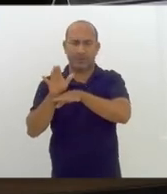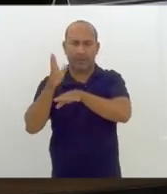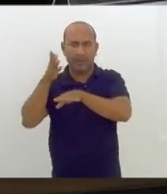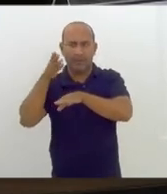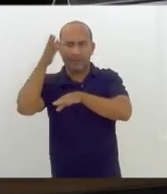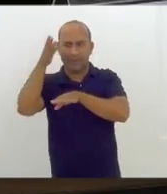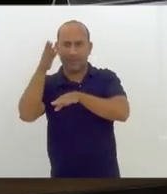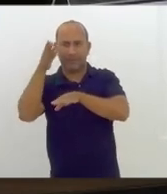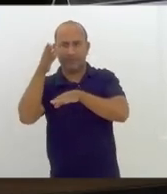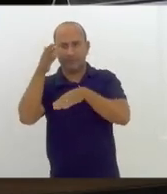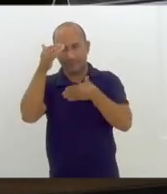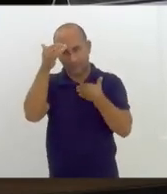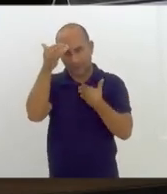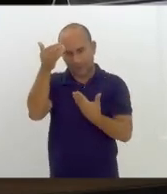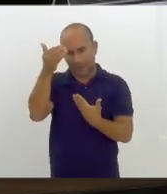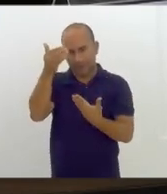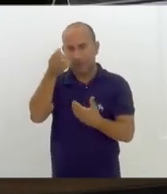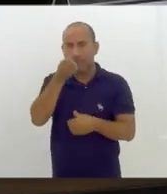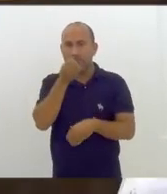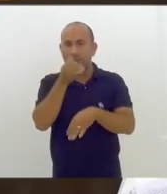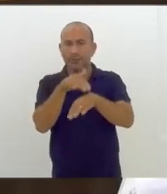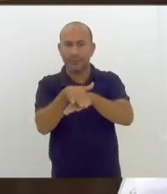exemplo. Obrigada, boa noite.